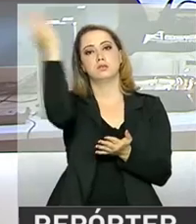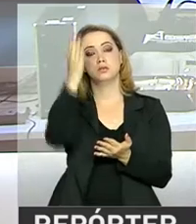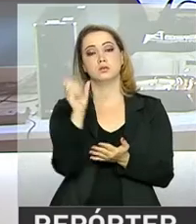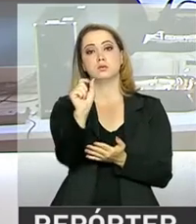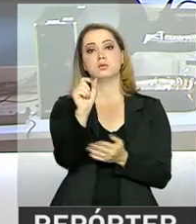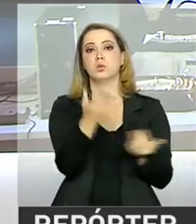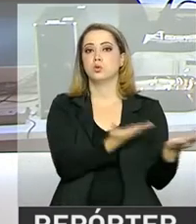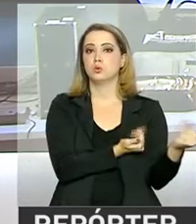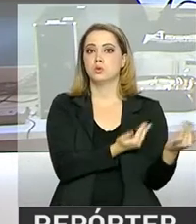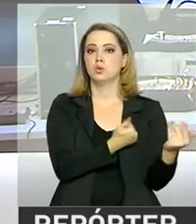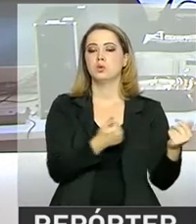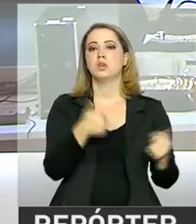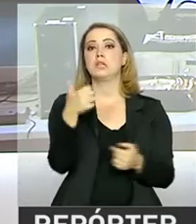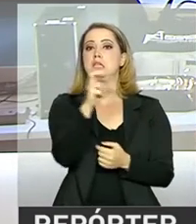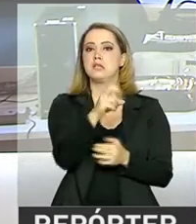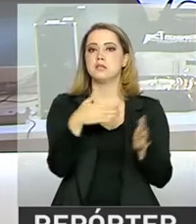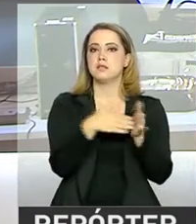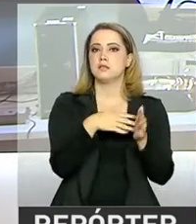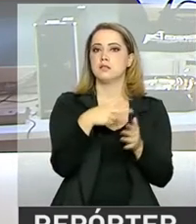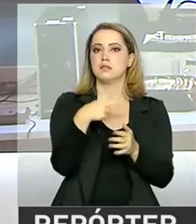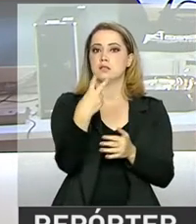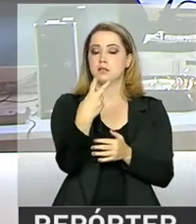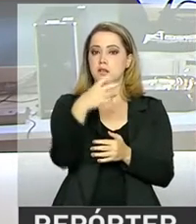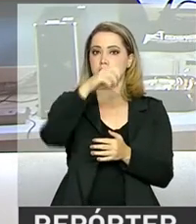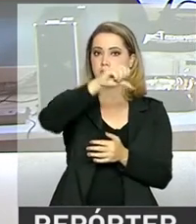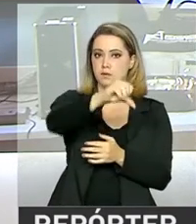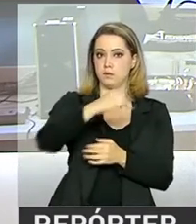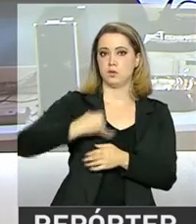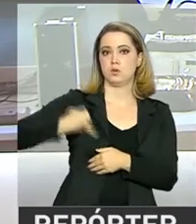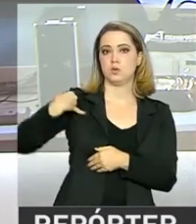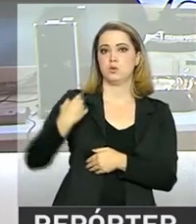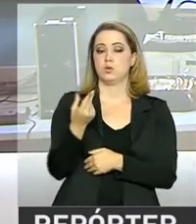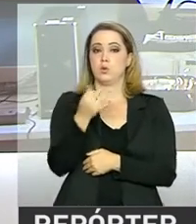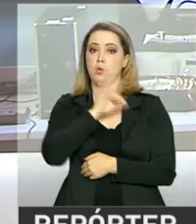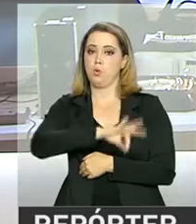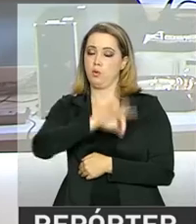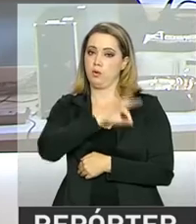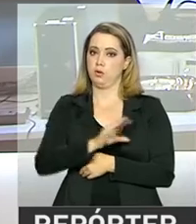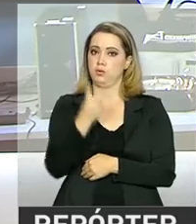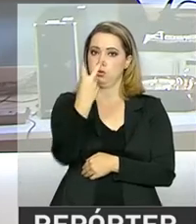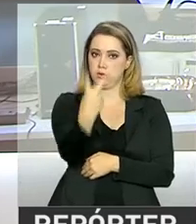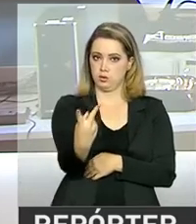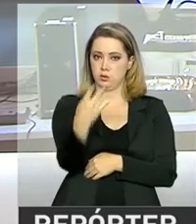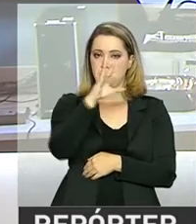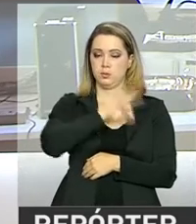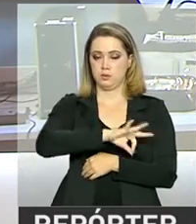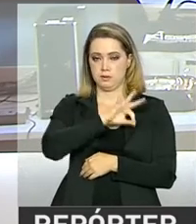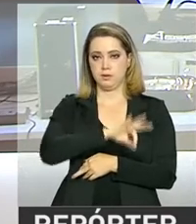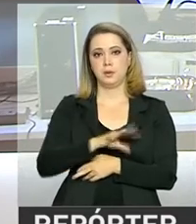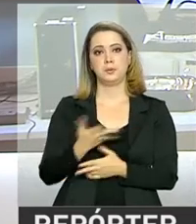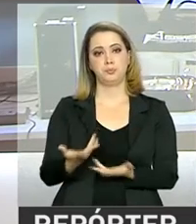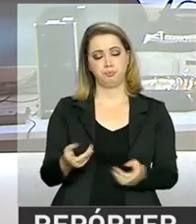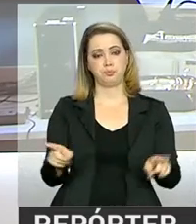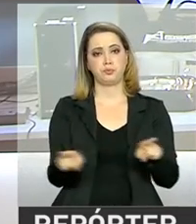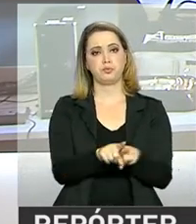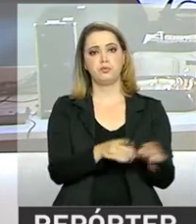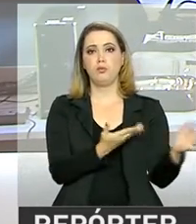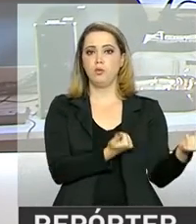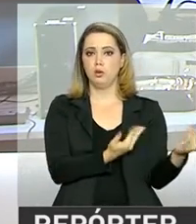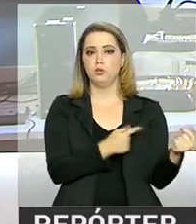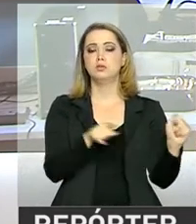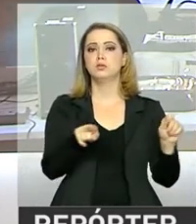entre 15 e 19 anos com renda familiar de até dois salários mínimos o jovem também precisa estar